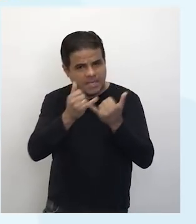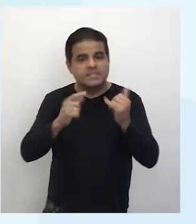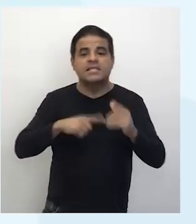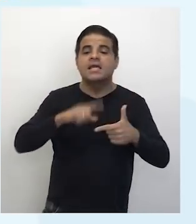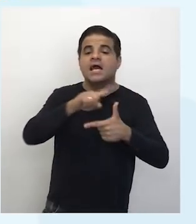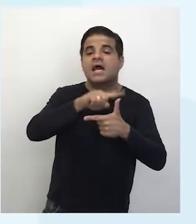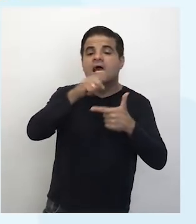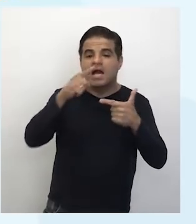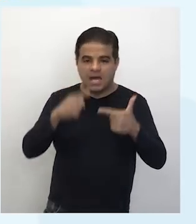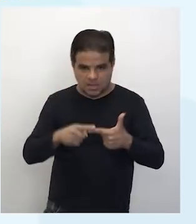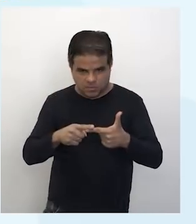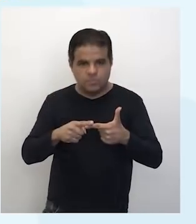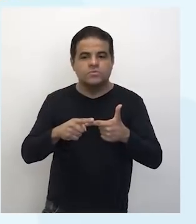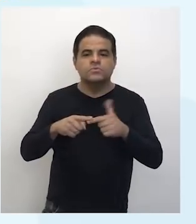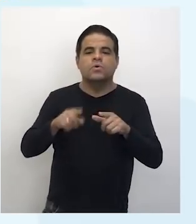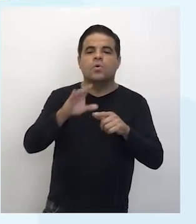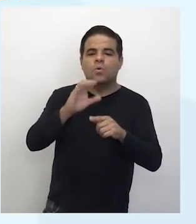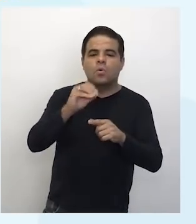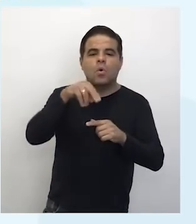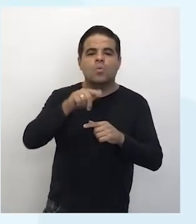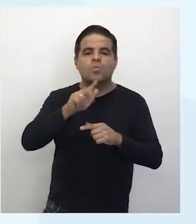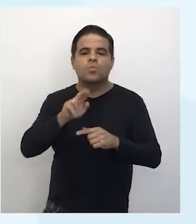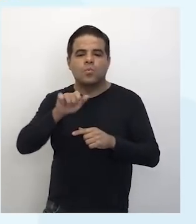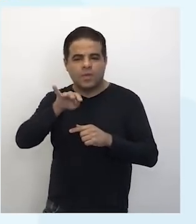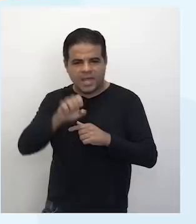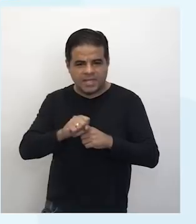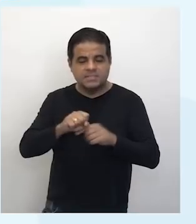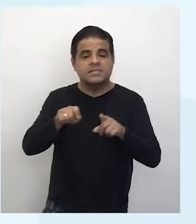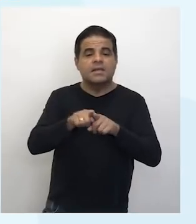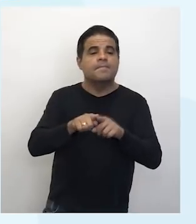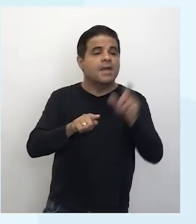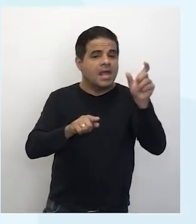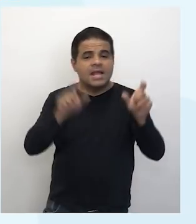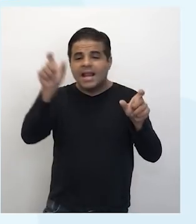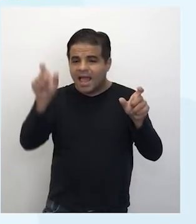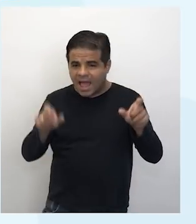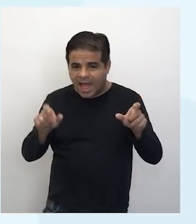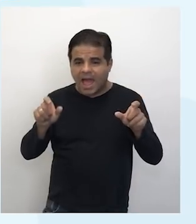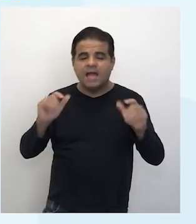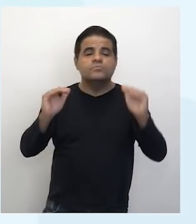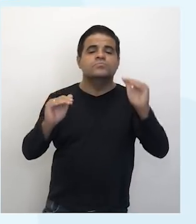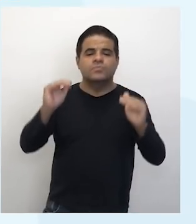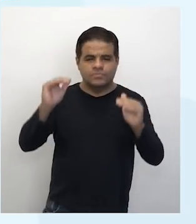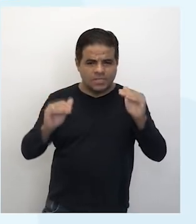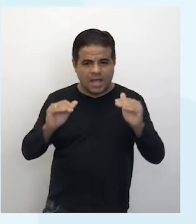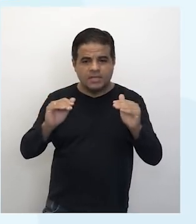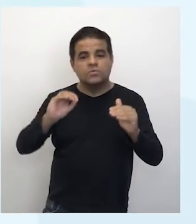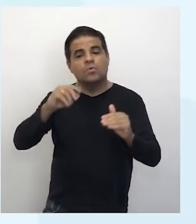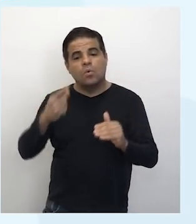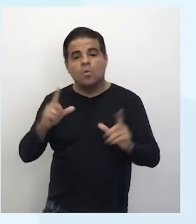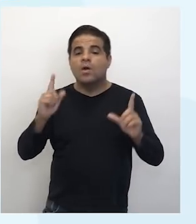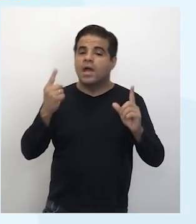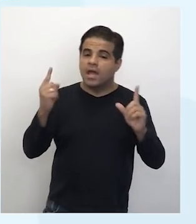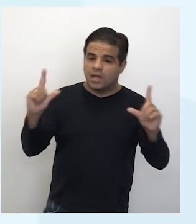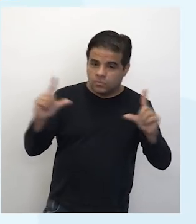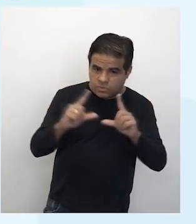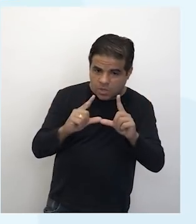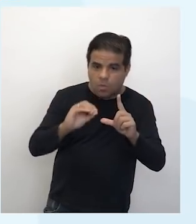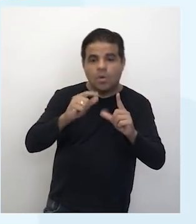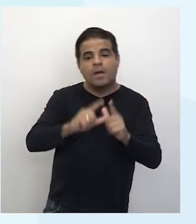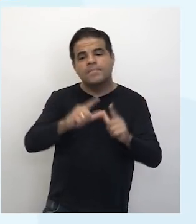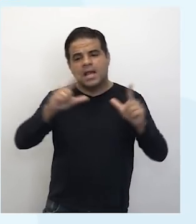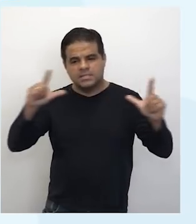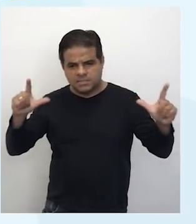têm ângulos correspondentes congruentes e lados correspondentes proporcionais, ou seja, um é a redução